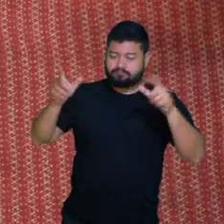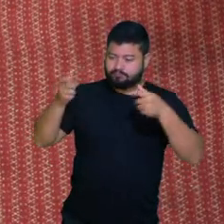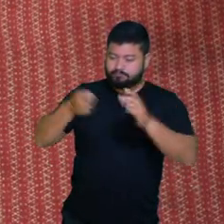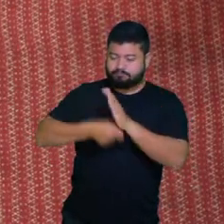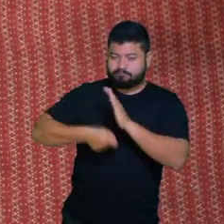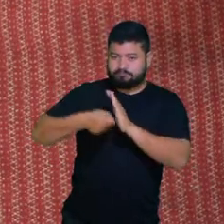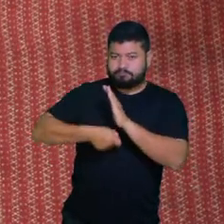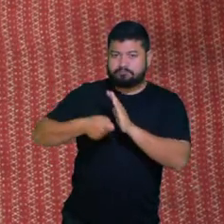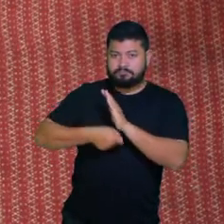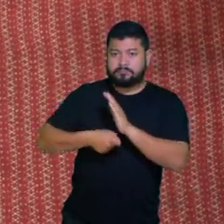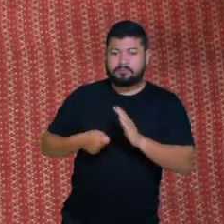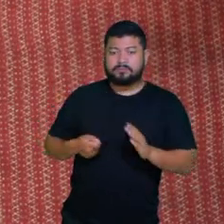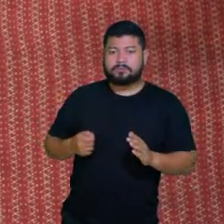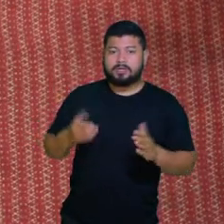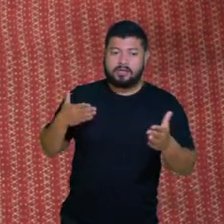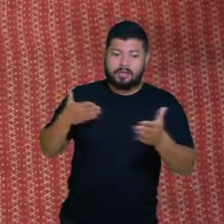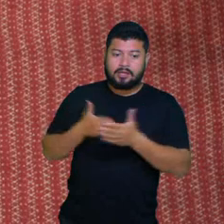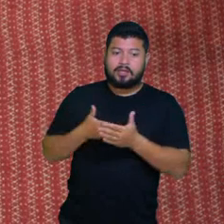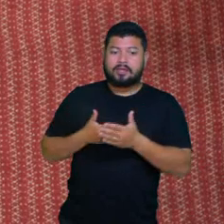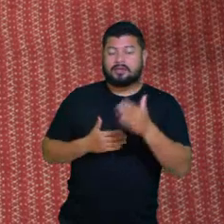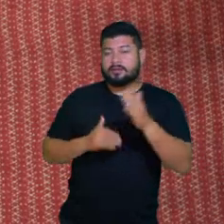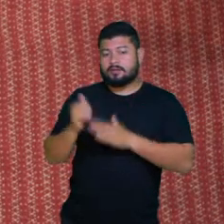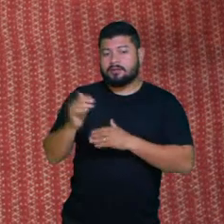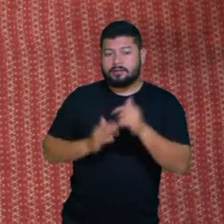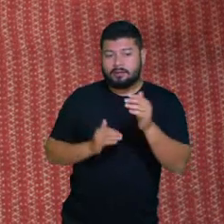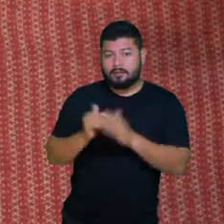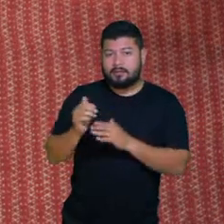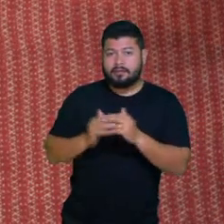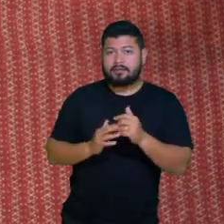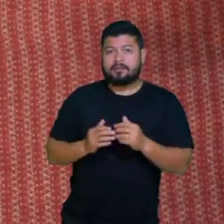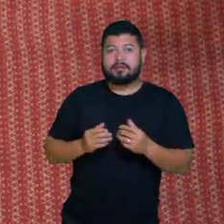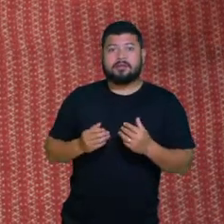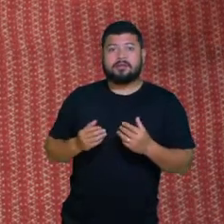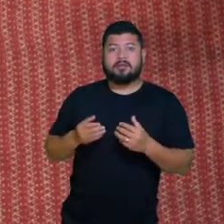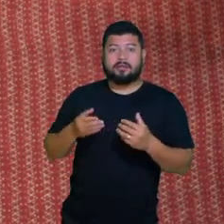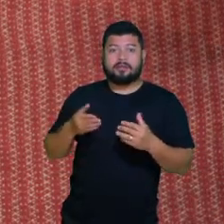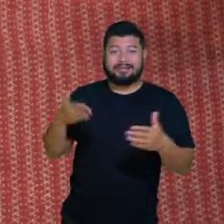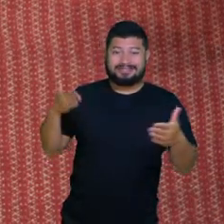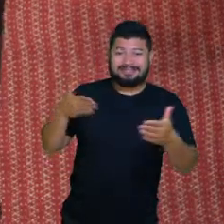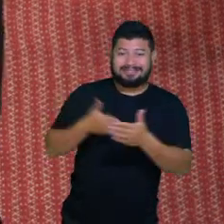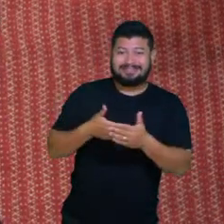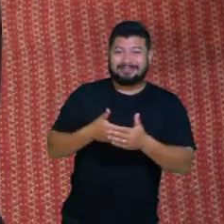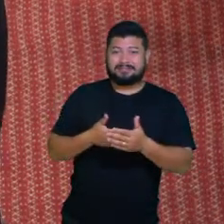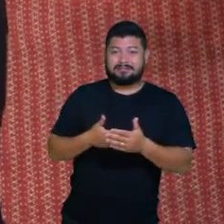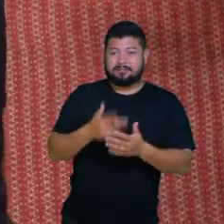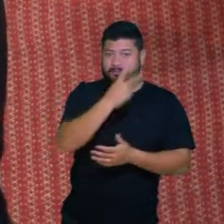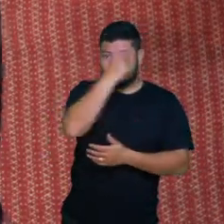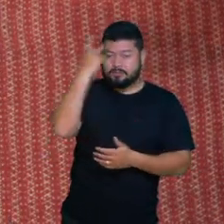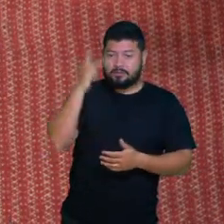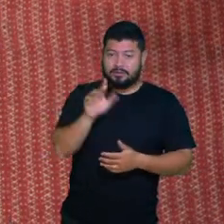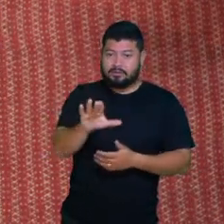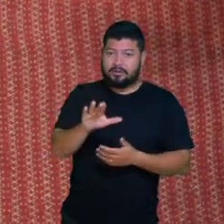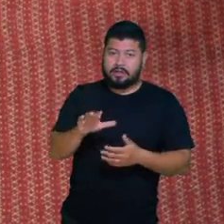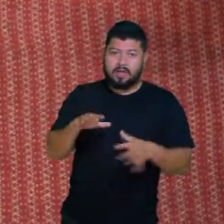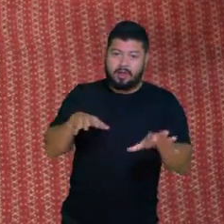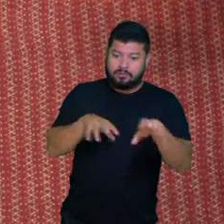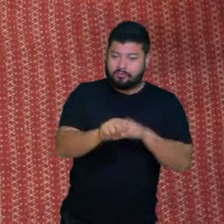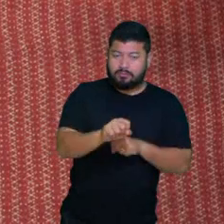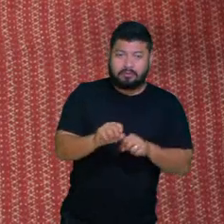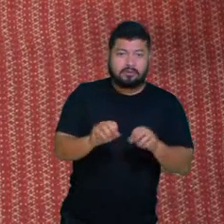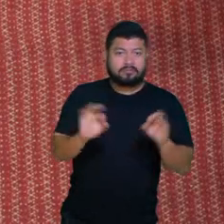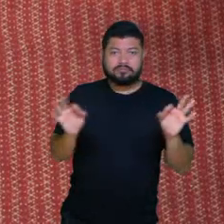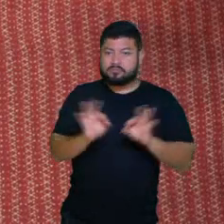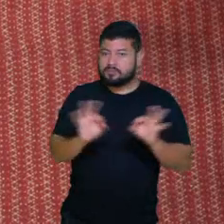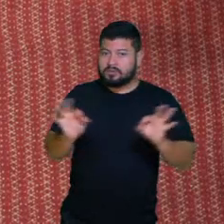interromper essa prática de permitir que as pessoas que não estão formadas ainda elas não estão